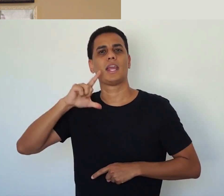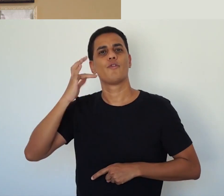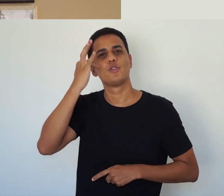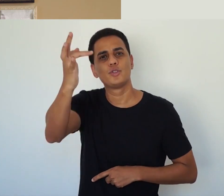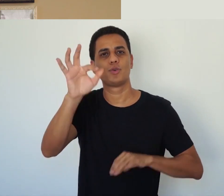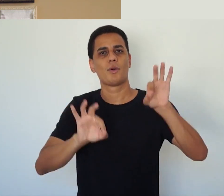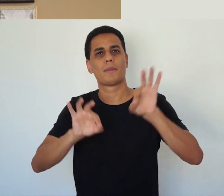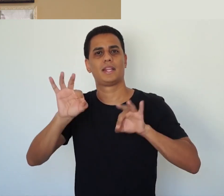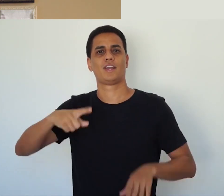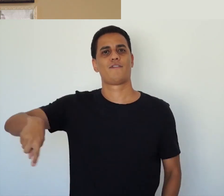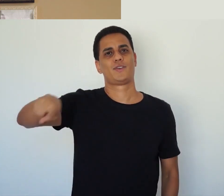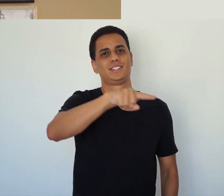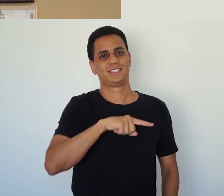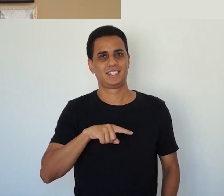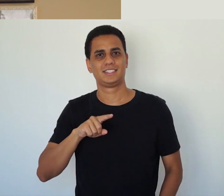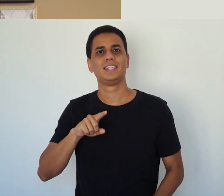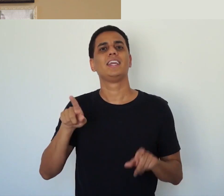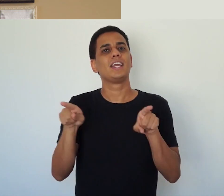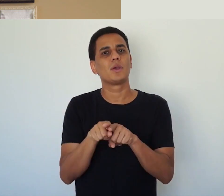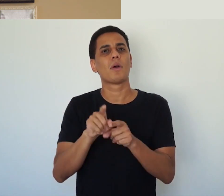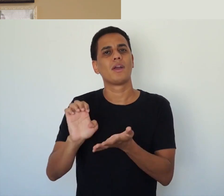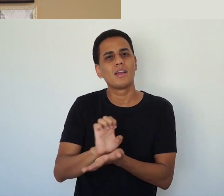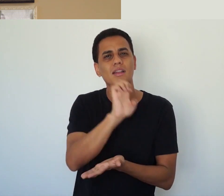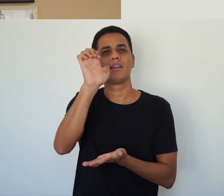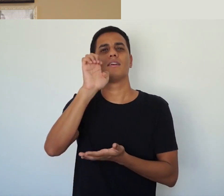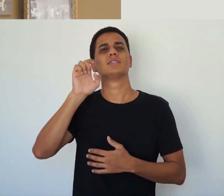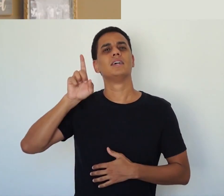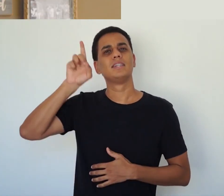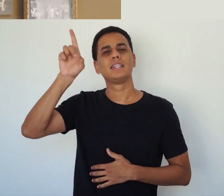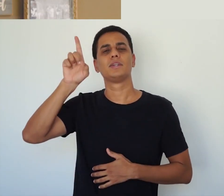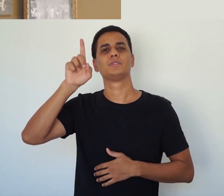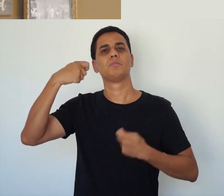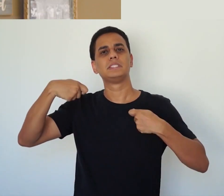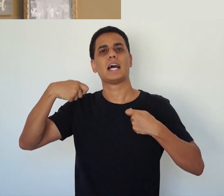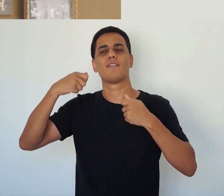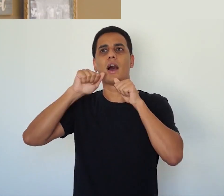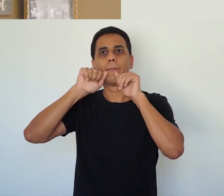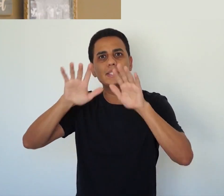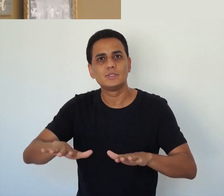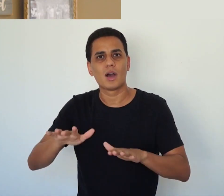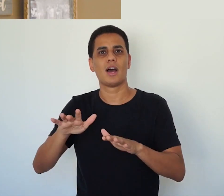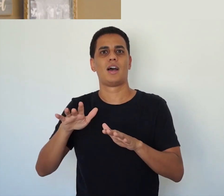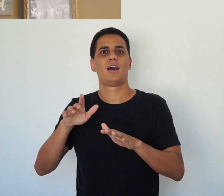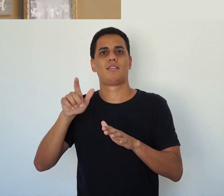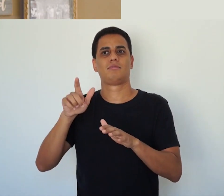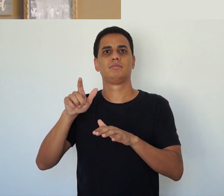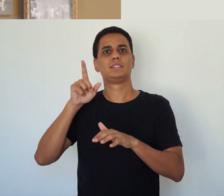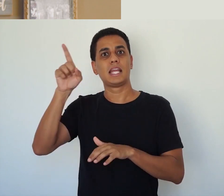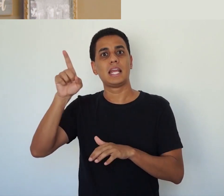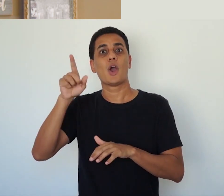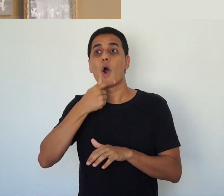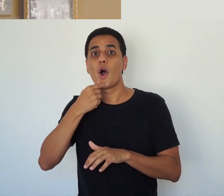e uma visão futura de Deus para a sua vida e para a minha vida. No caso de Elias, Deus tinha uma missão para ele. Ele precisava sair dali,